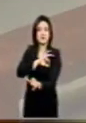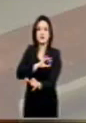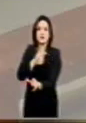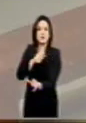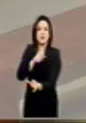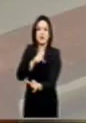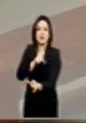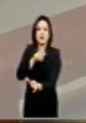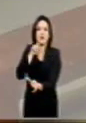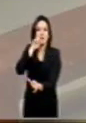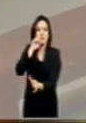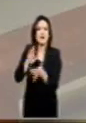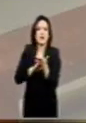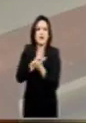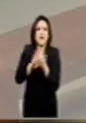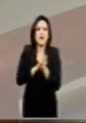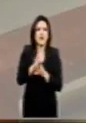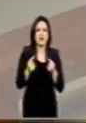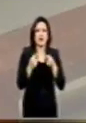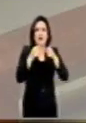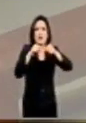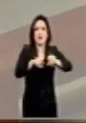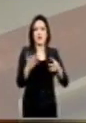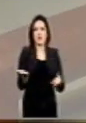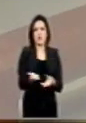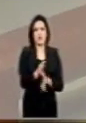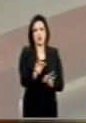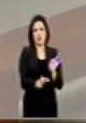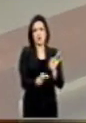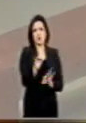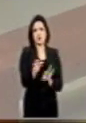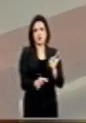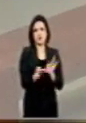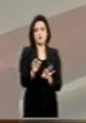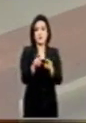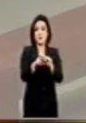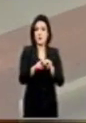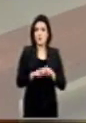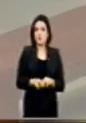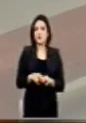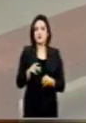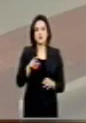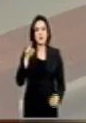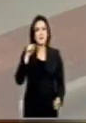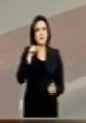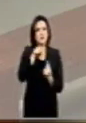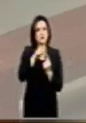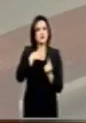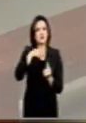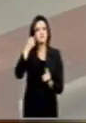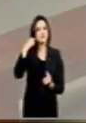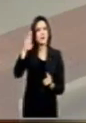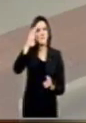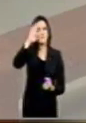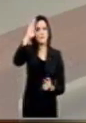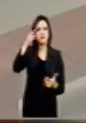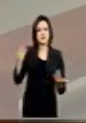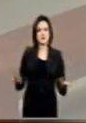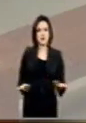bem jurídico tutelado. E por um motivo que eu considero principal neste caso.